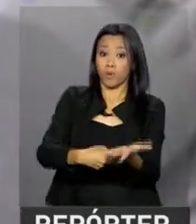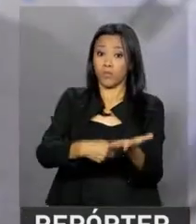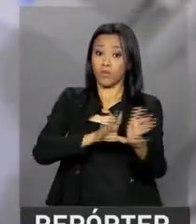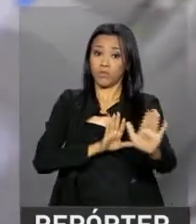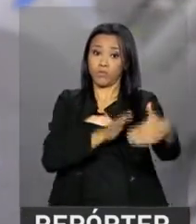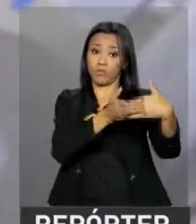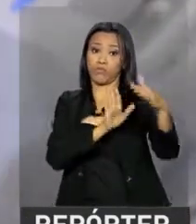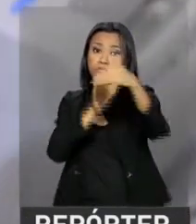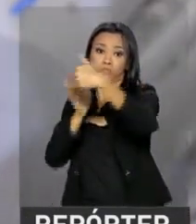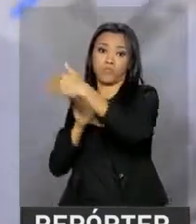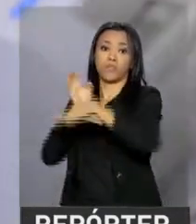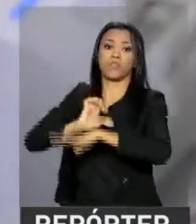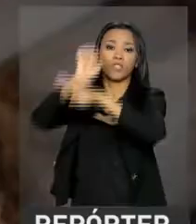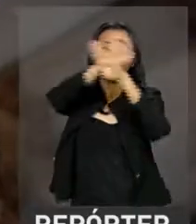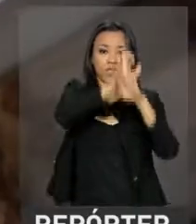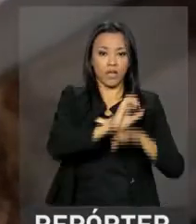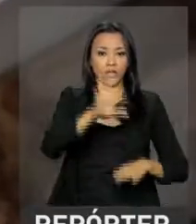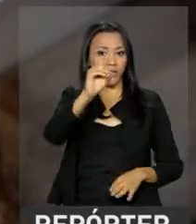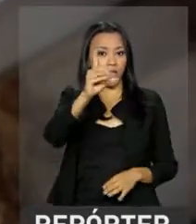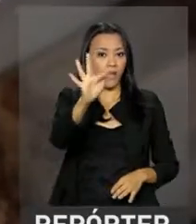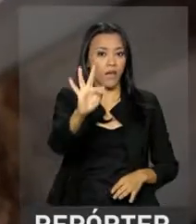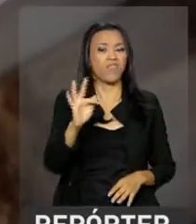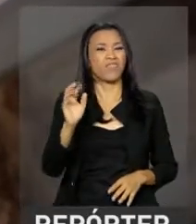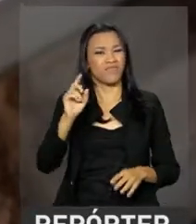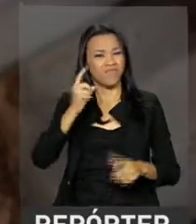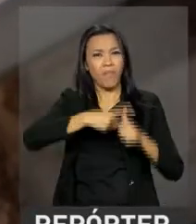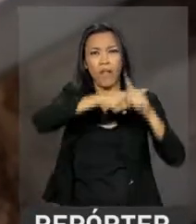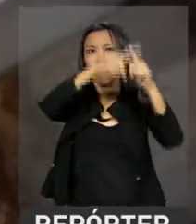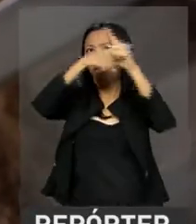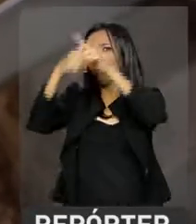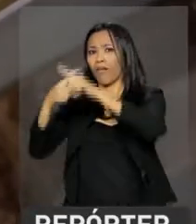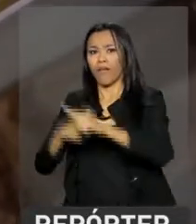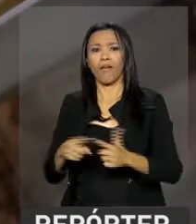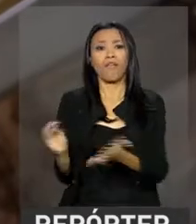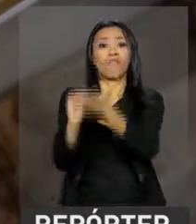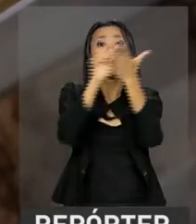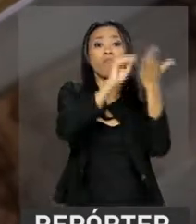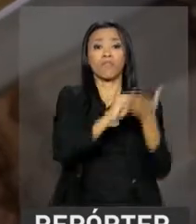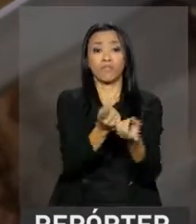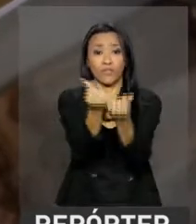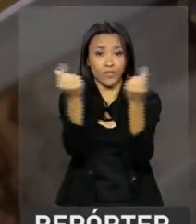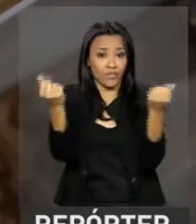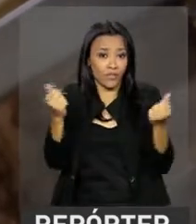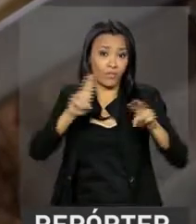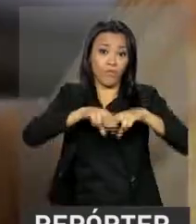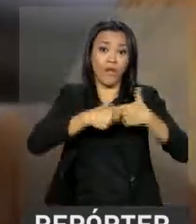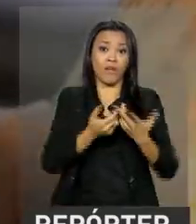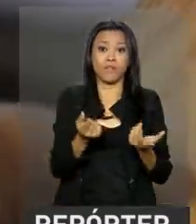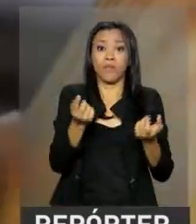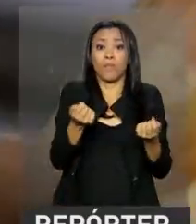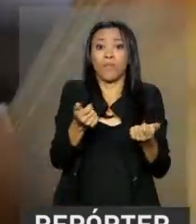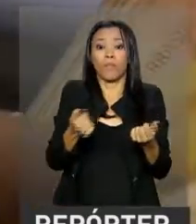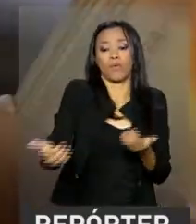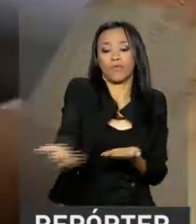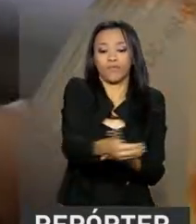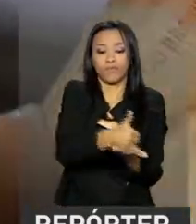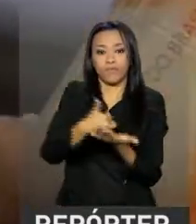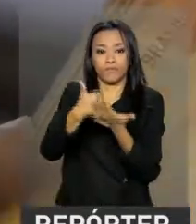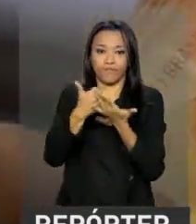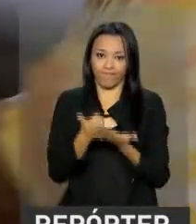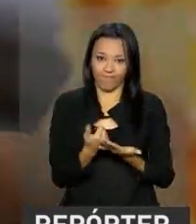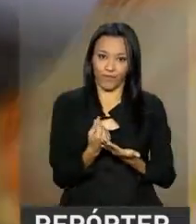estados e distrito federal passam por dificuldades financeiras por conta da queda na arrecadação desde janeiro